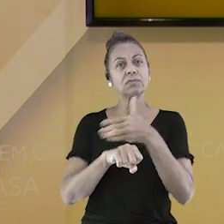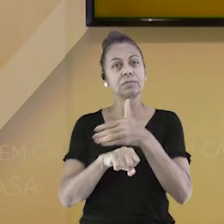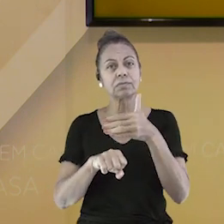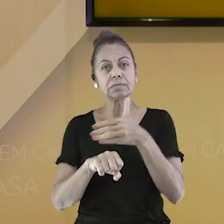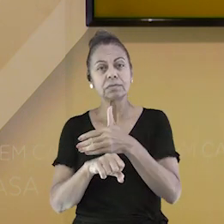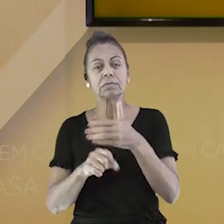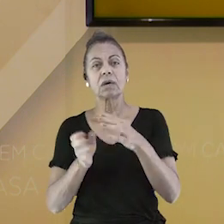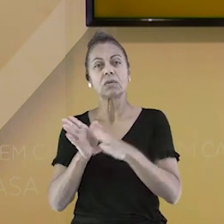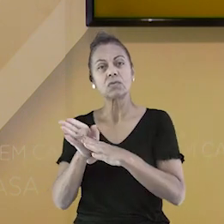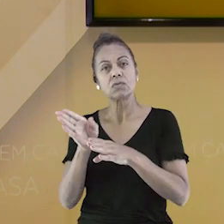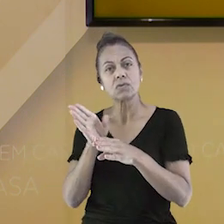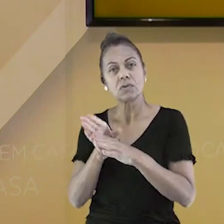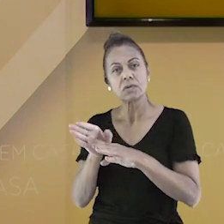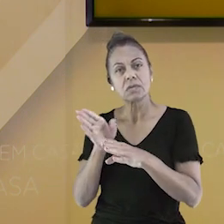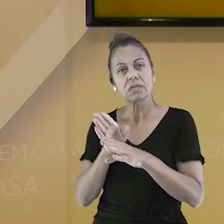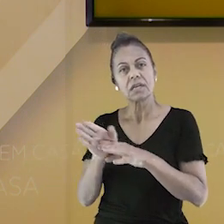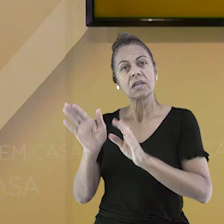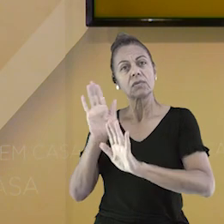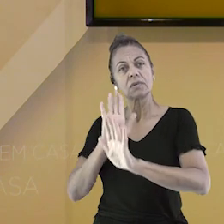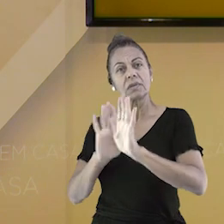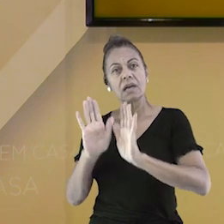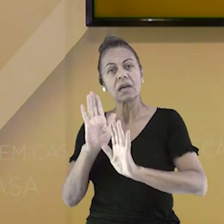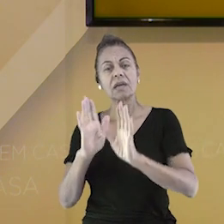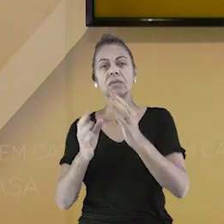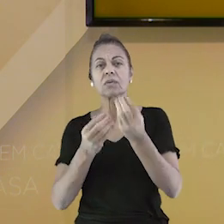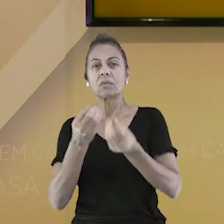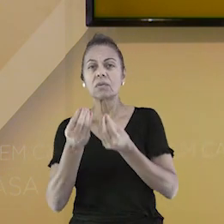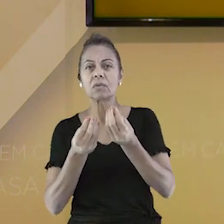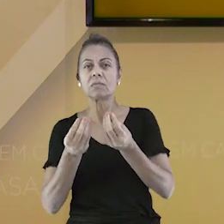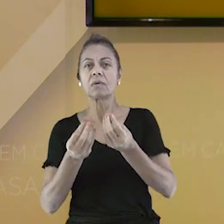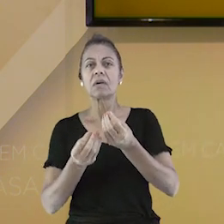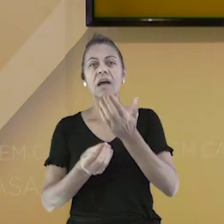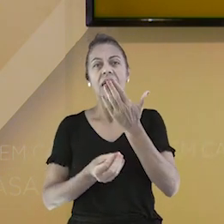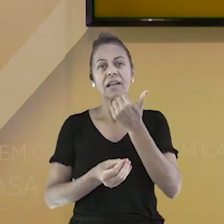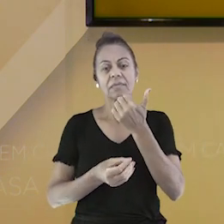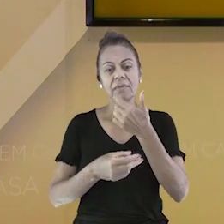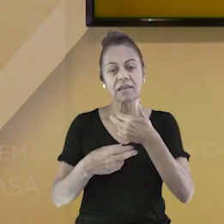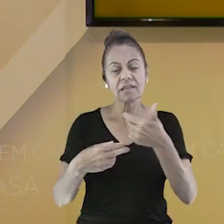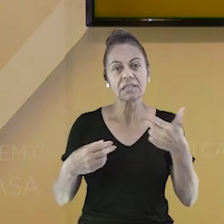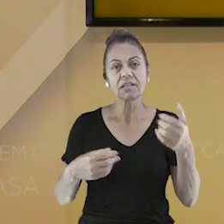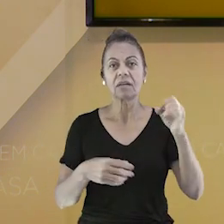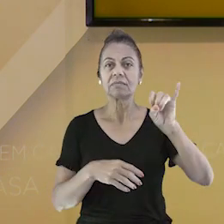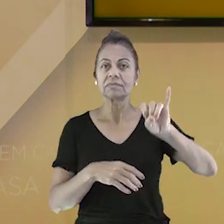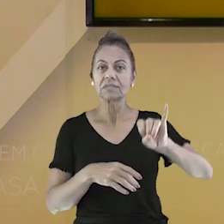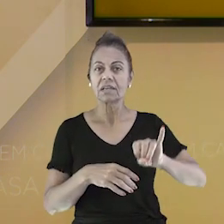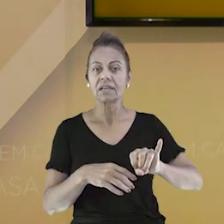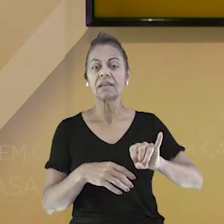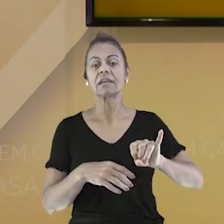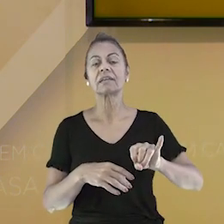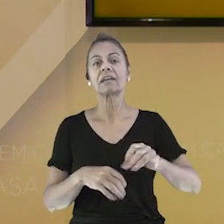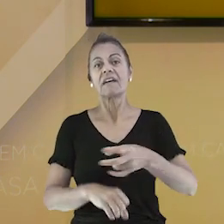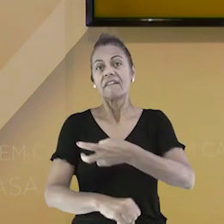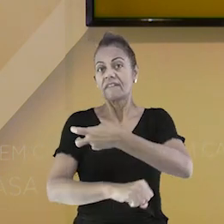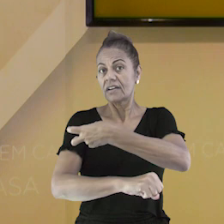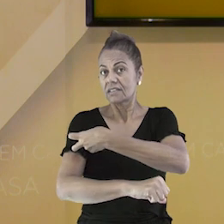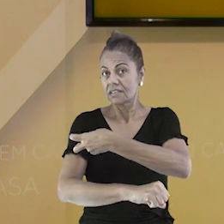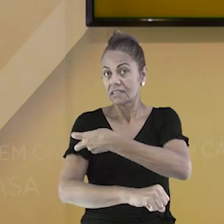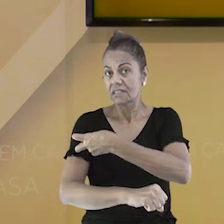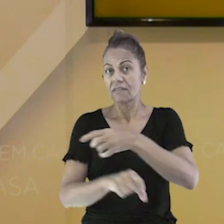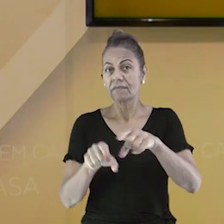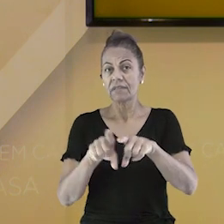adolescente não tenha as informações adequadas a respeito dos cuidados necessários com alimentação